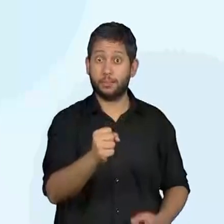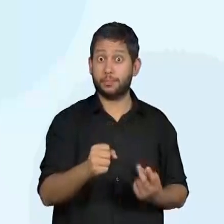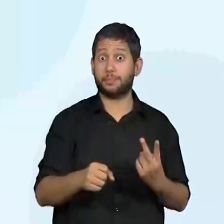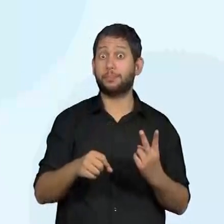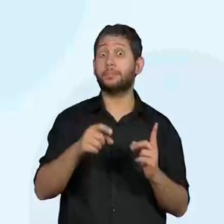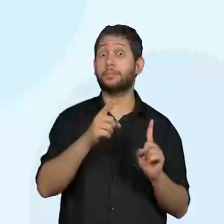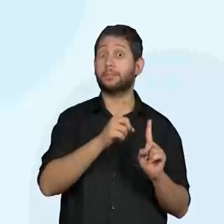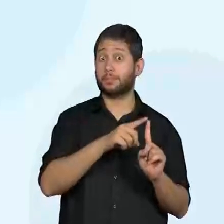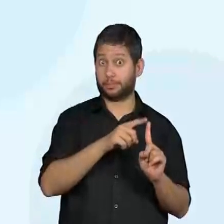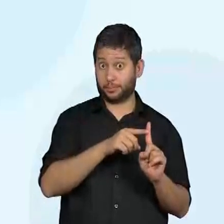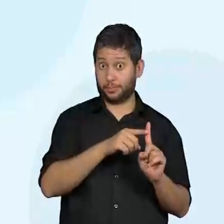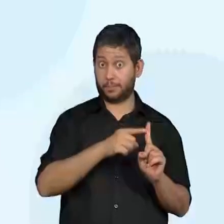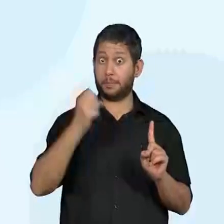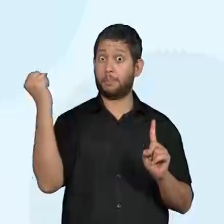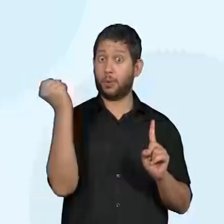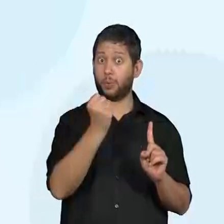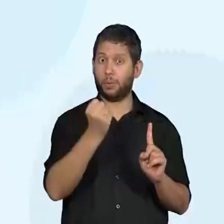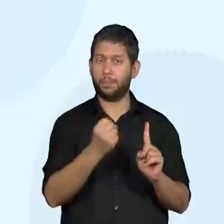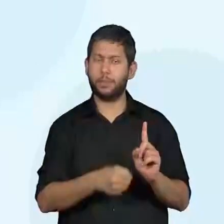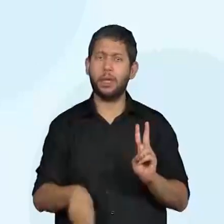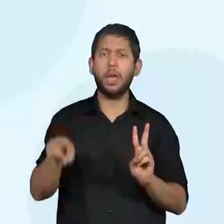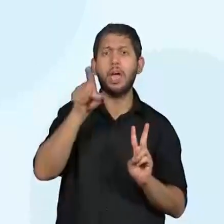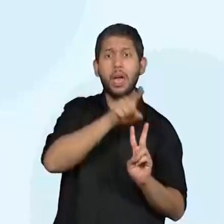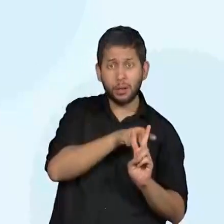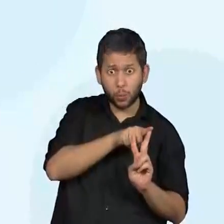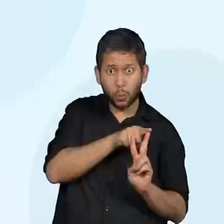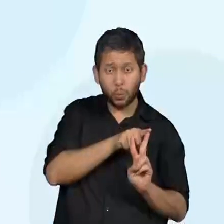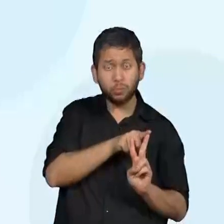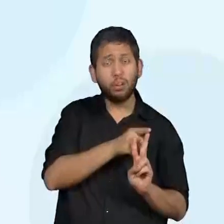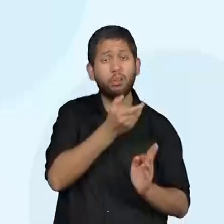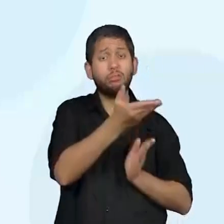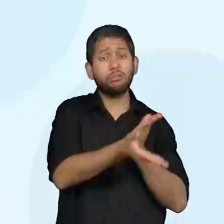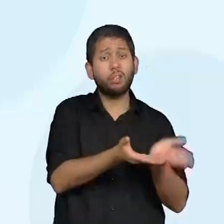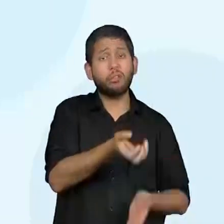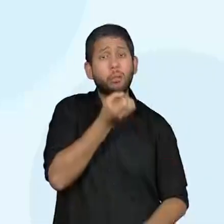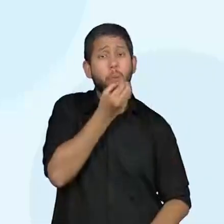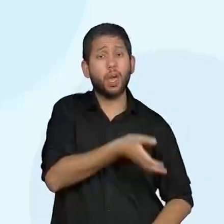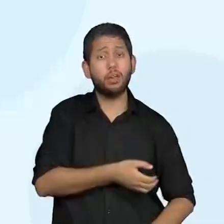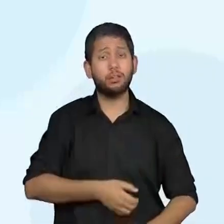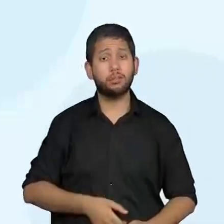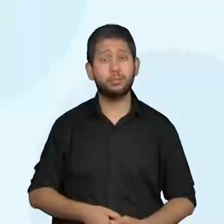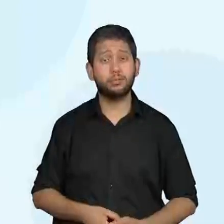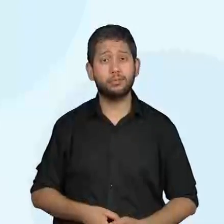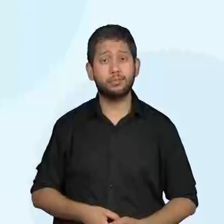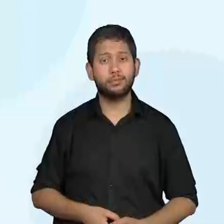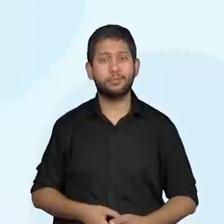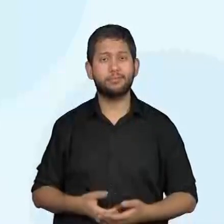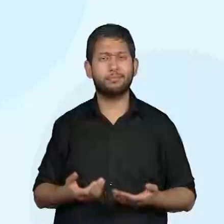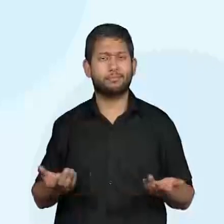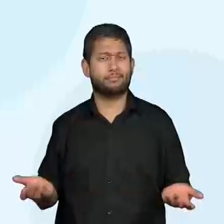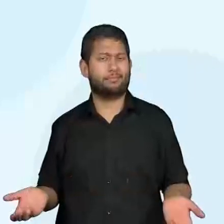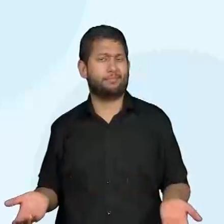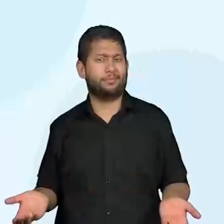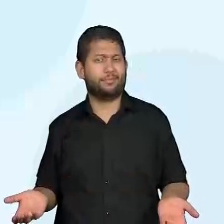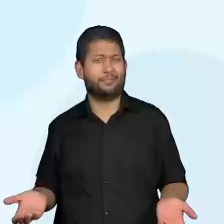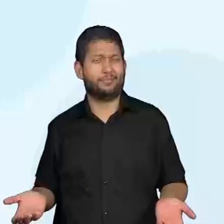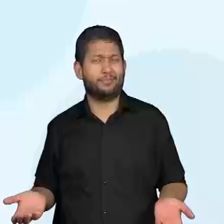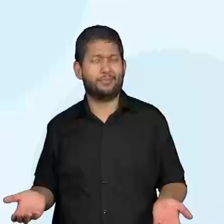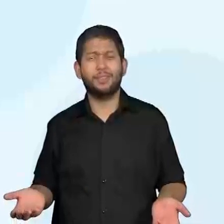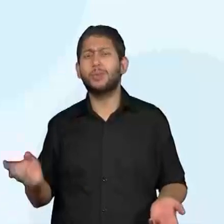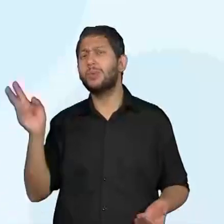que tratasse muito bem o segundo. Ok, qual é a moral da história? Aqui a gente tem a moral.